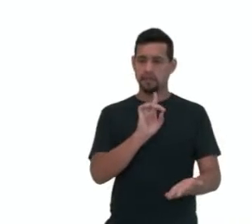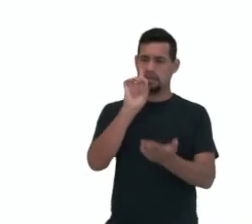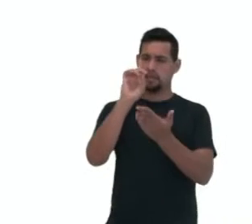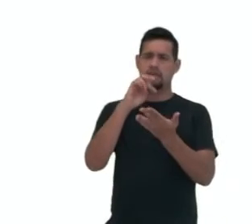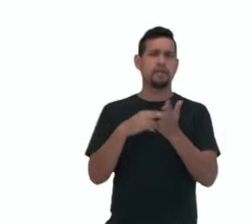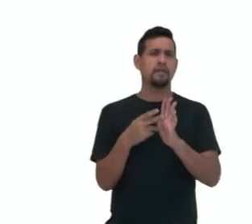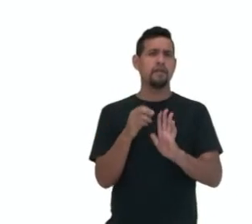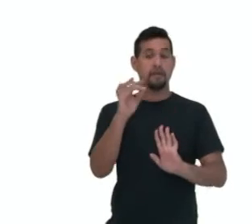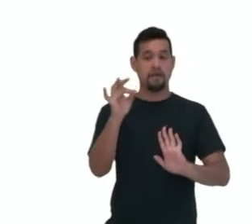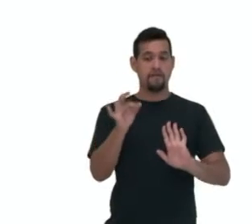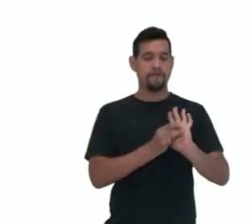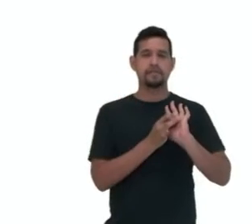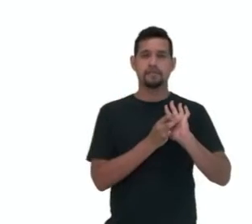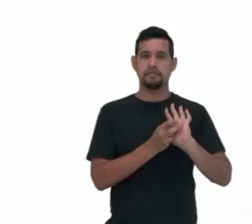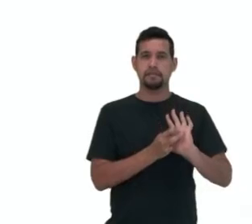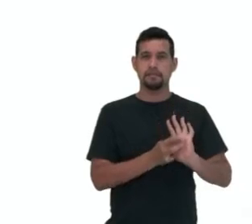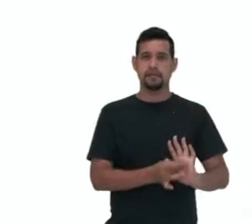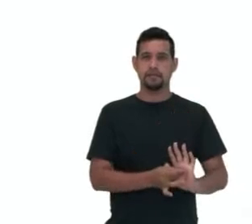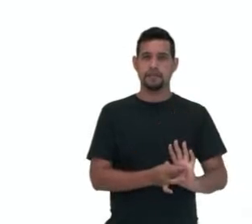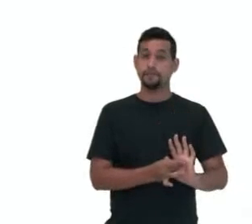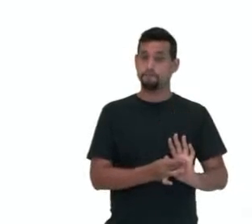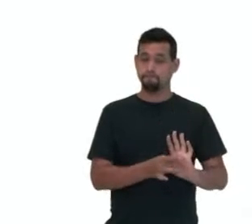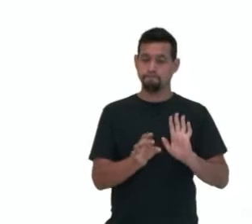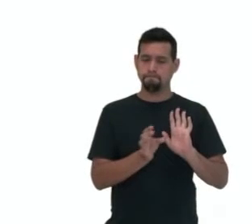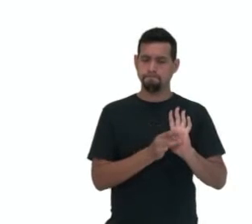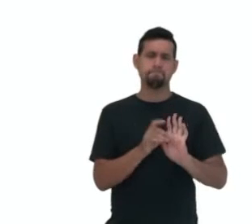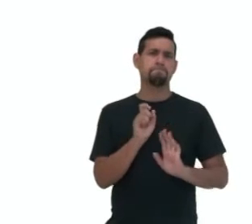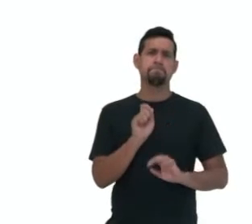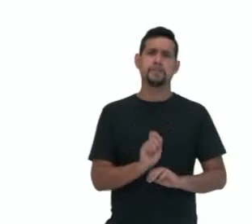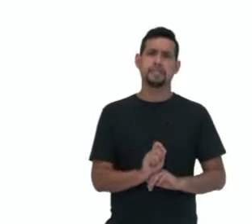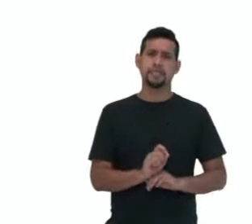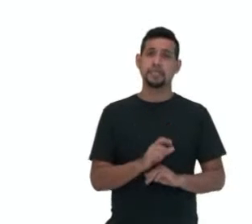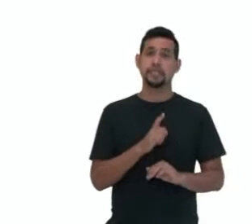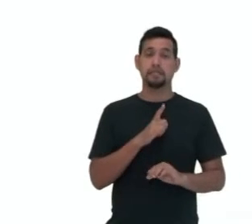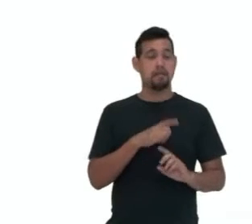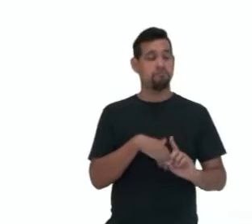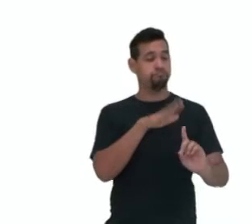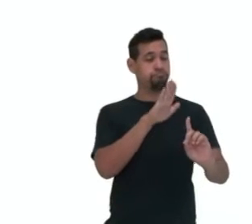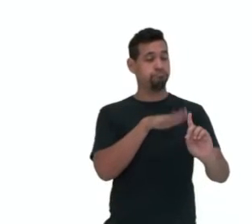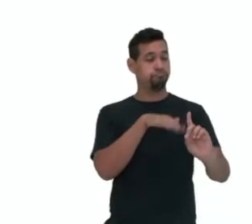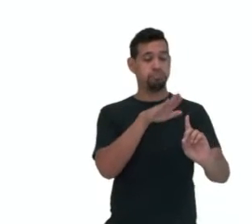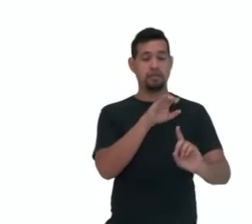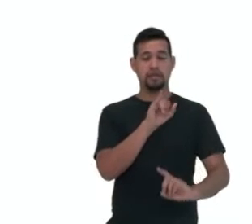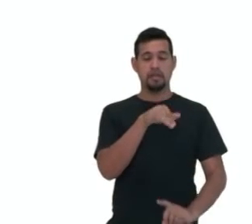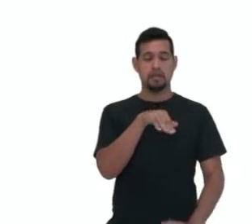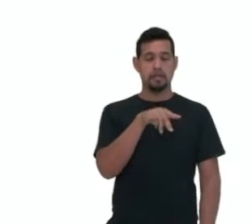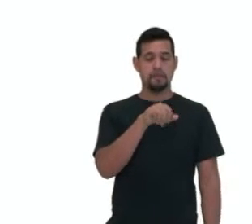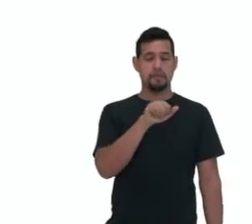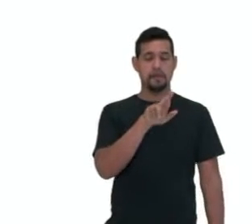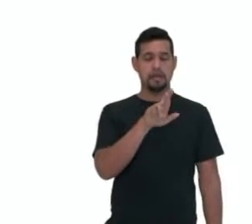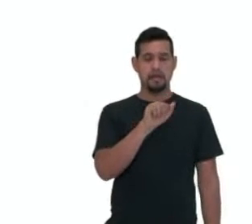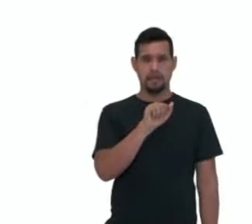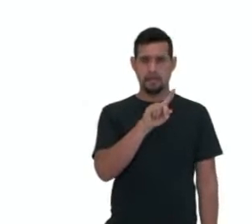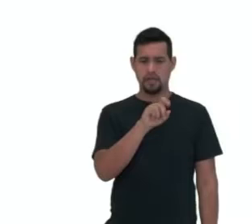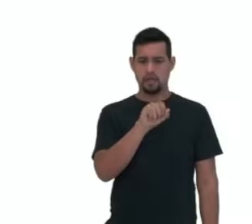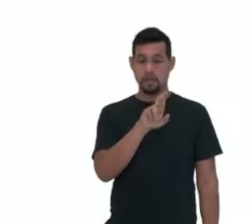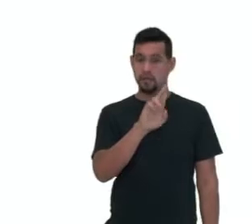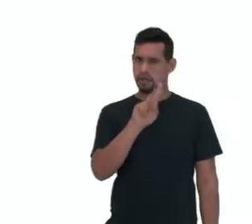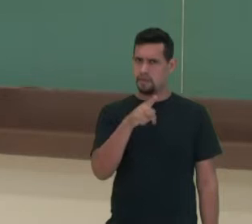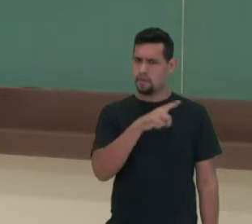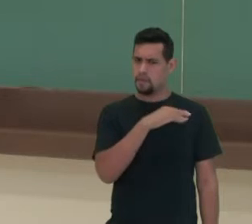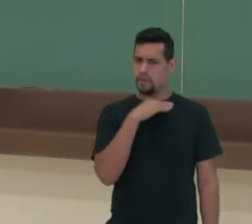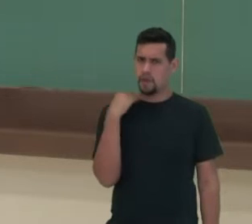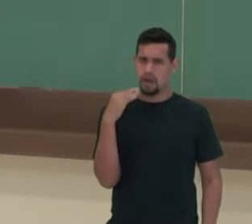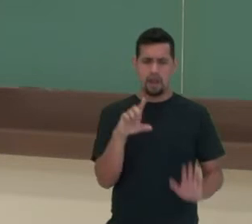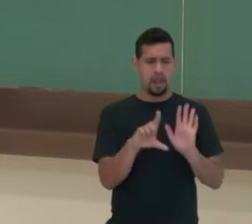uma oficialização através do Senado da divinização do imperador após sua morte, através de uma lei